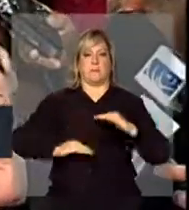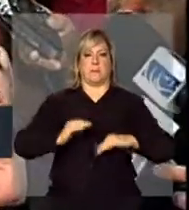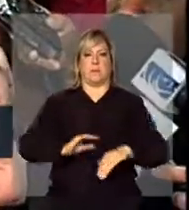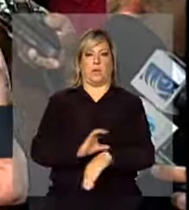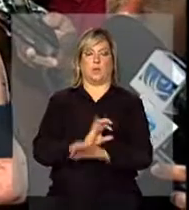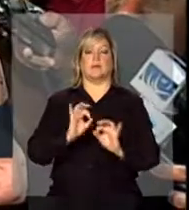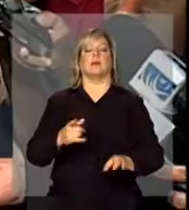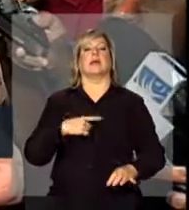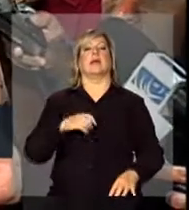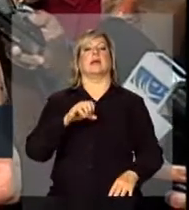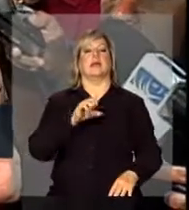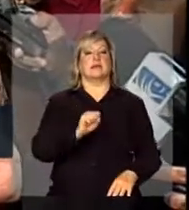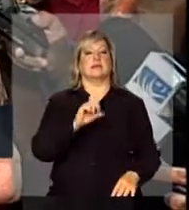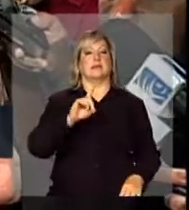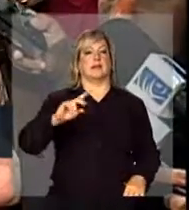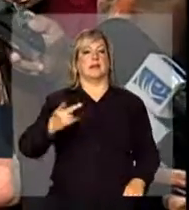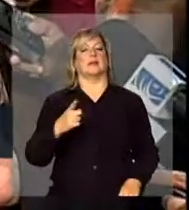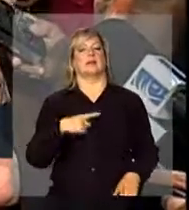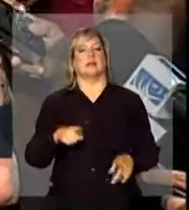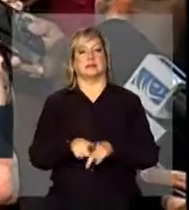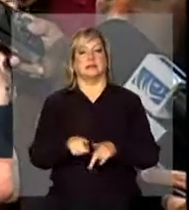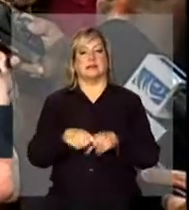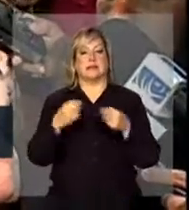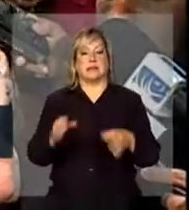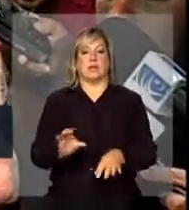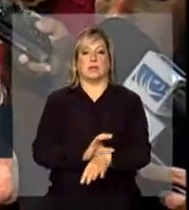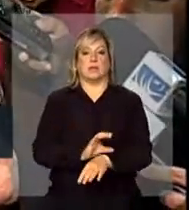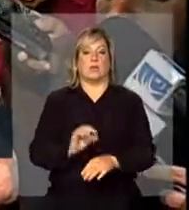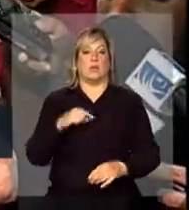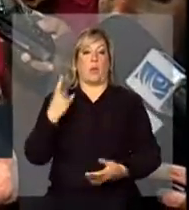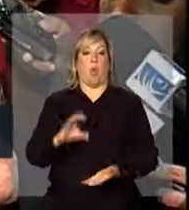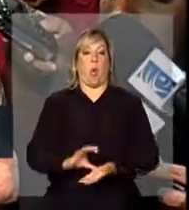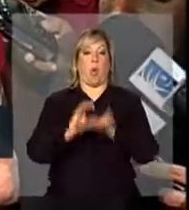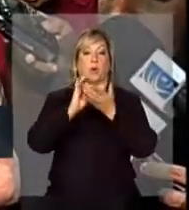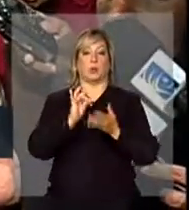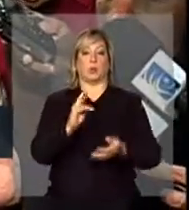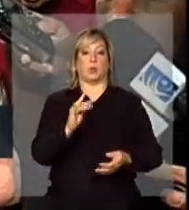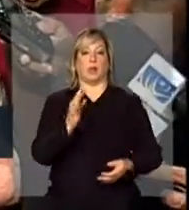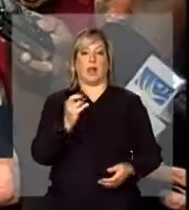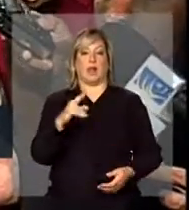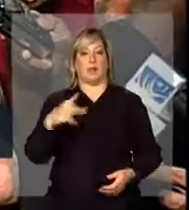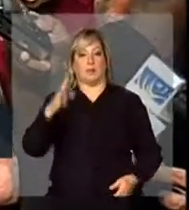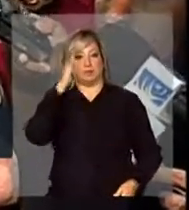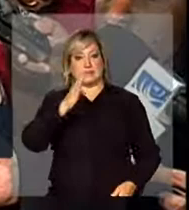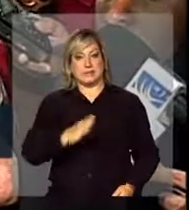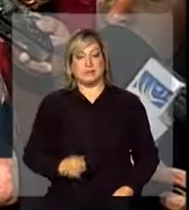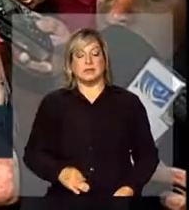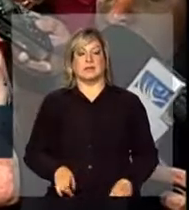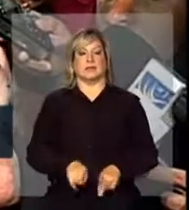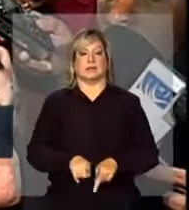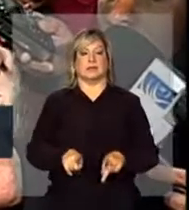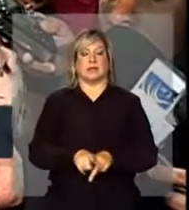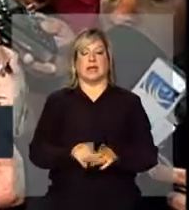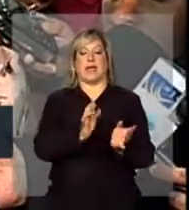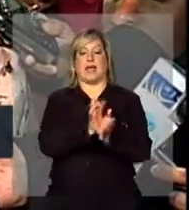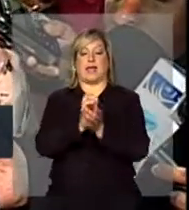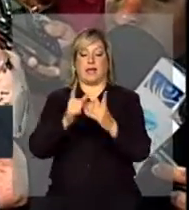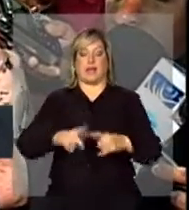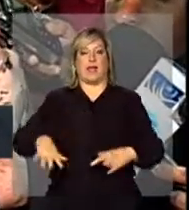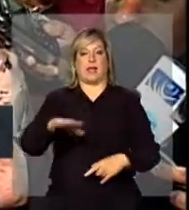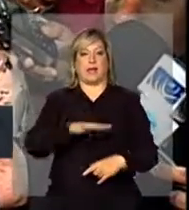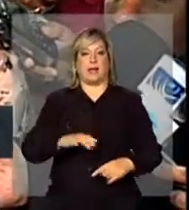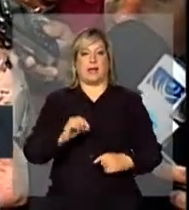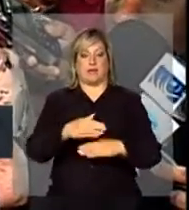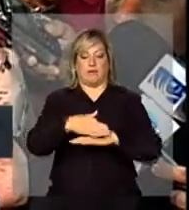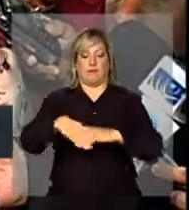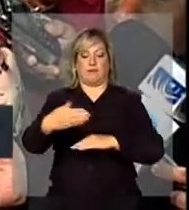a SDH está responsável pela capacitação dos conselhos tutelares do Brasil, particularmente nas áreas de fronteira e